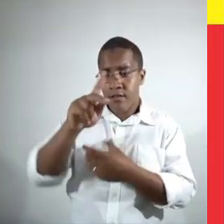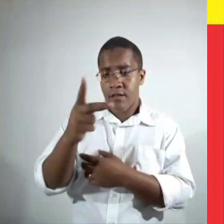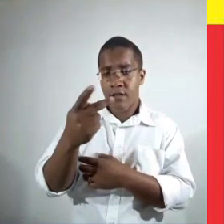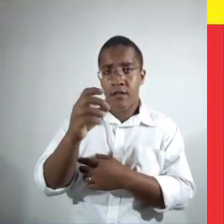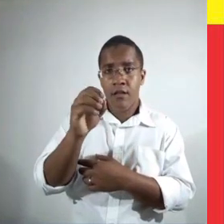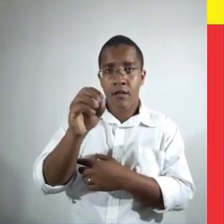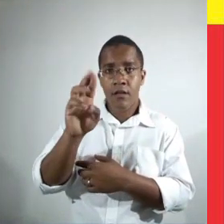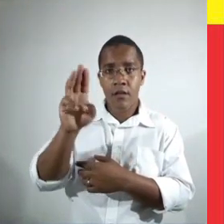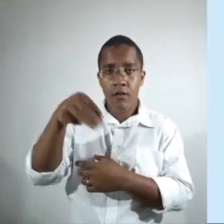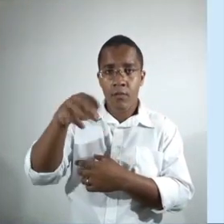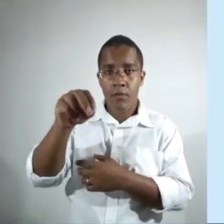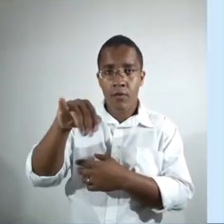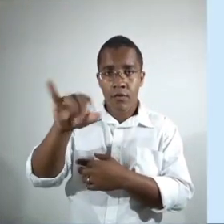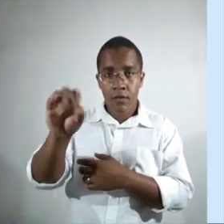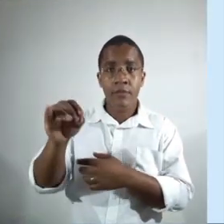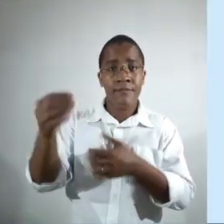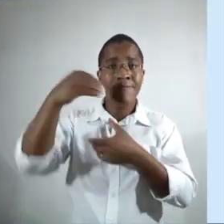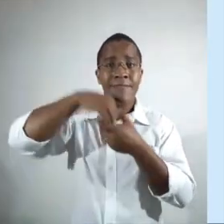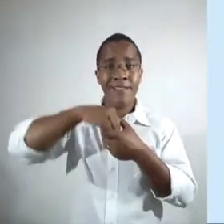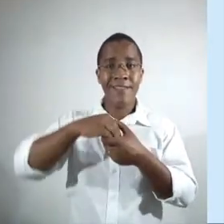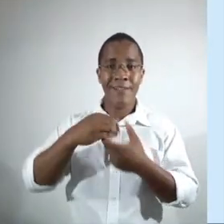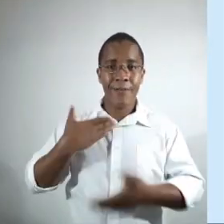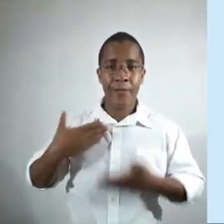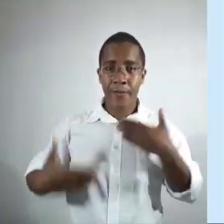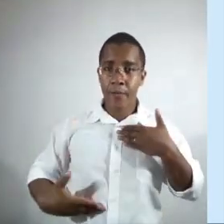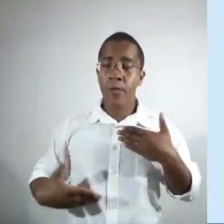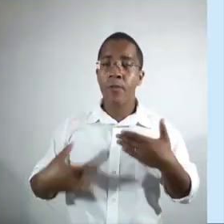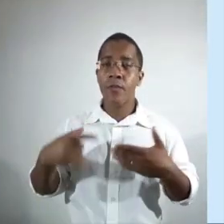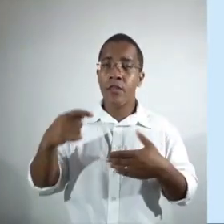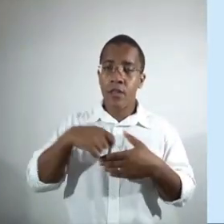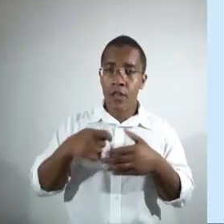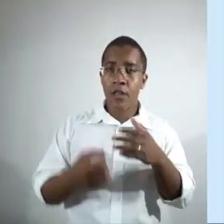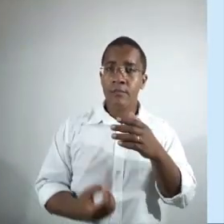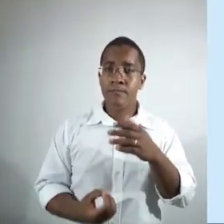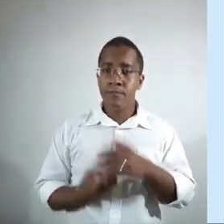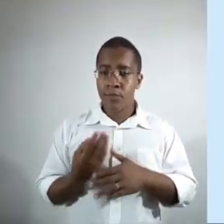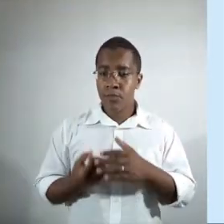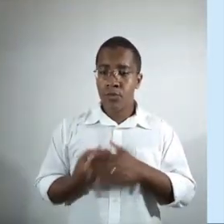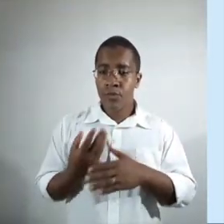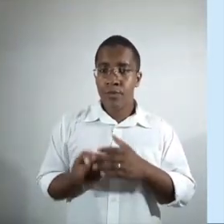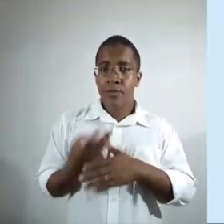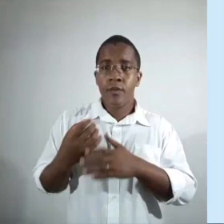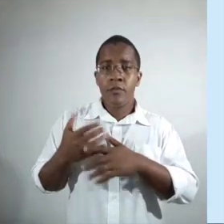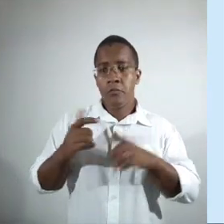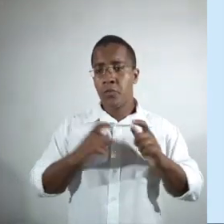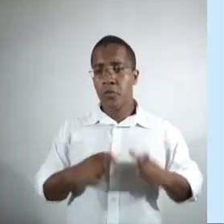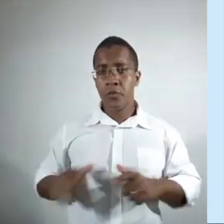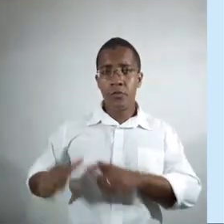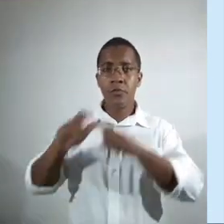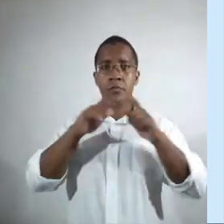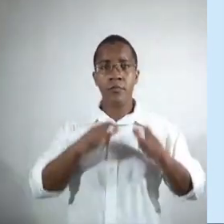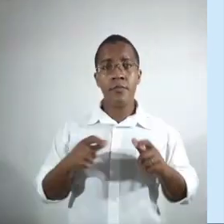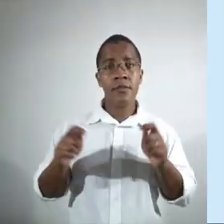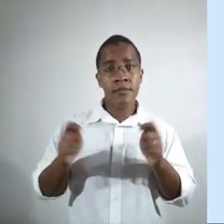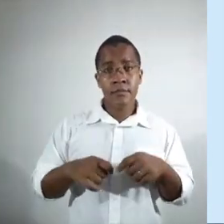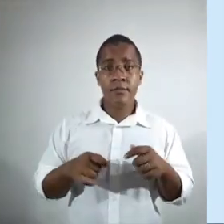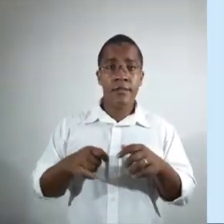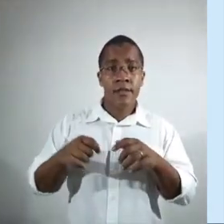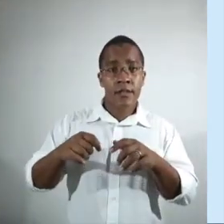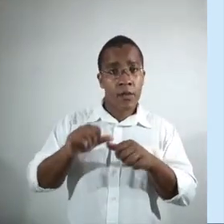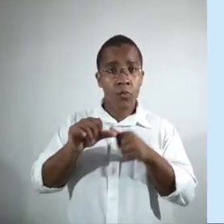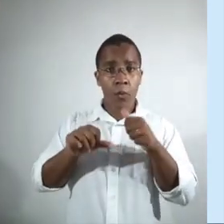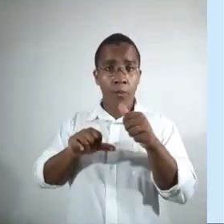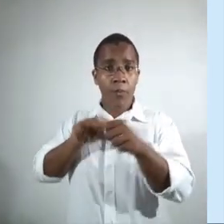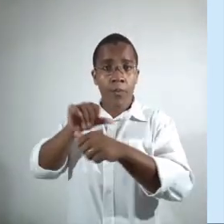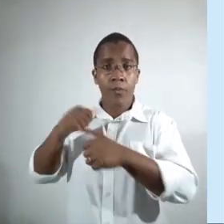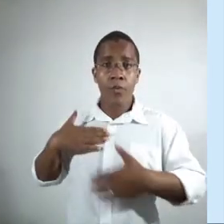hormônios no organismo. Então, esses hormônios eles vão ser fabricados em outros lugares e vão agir